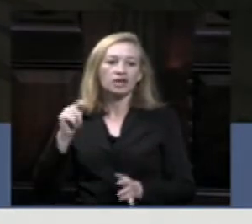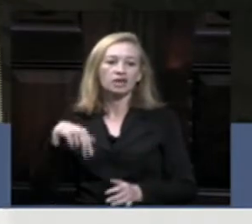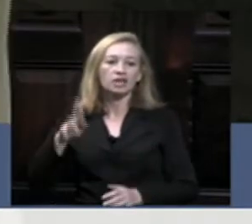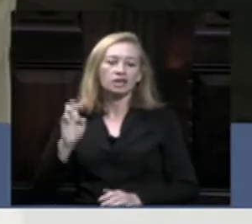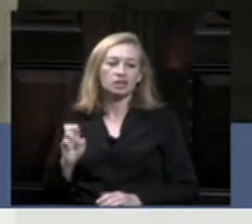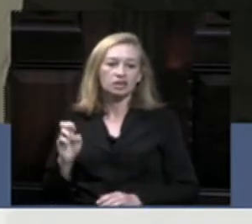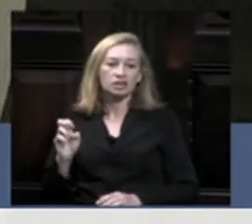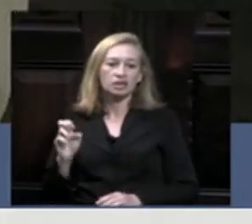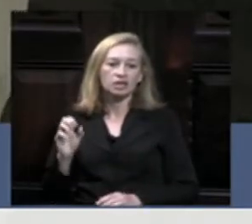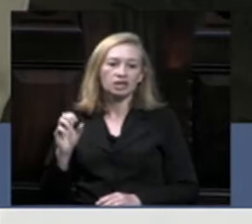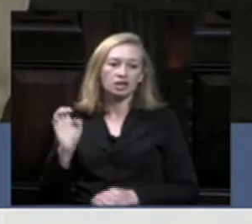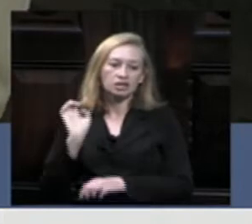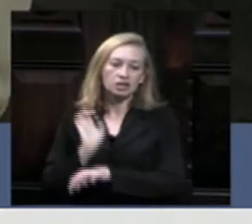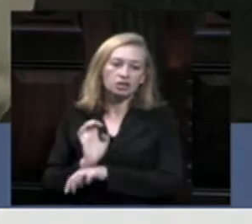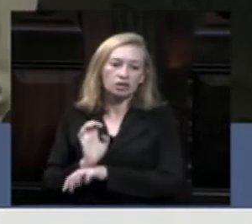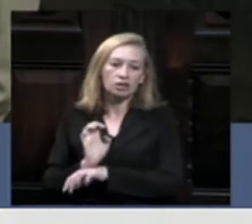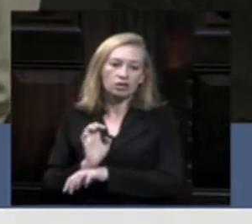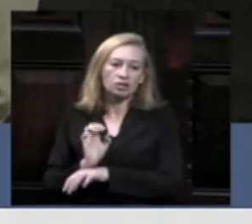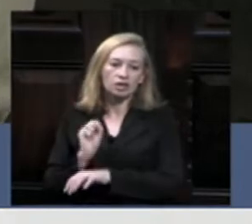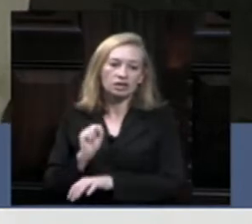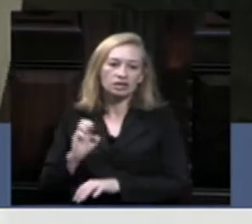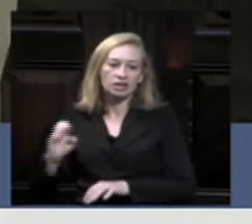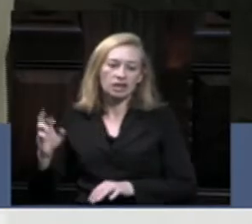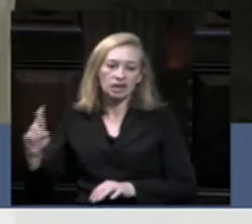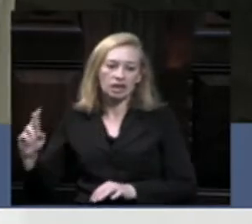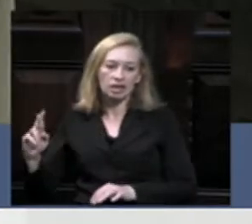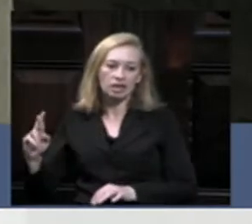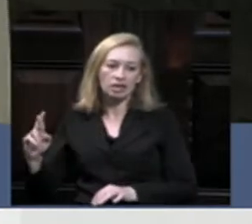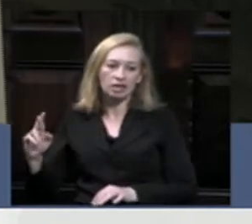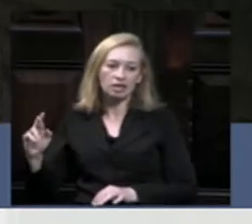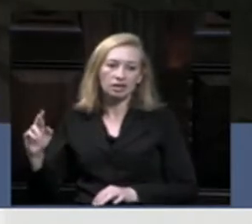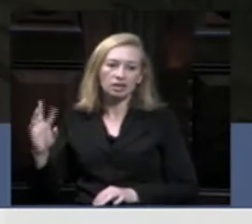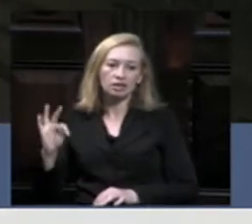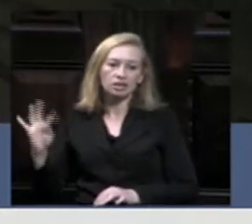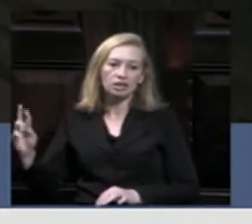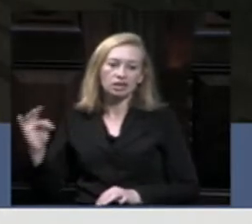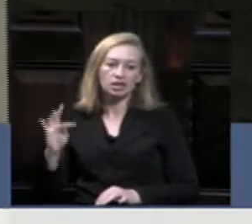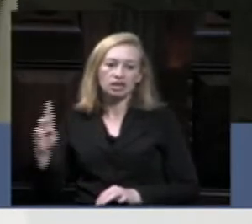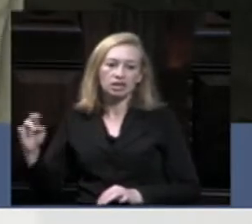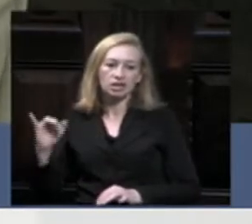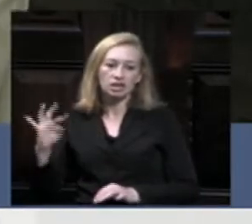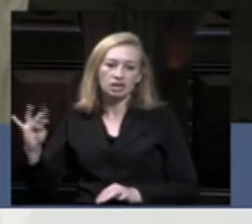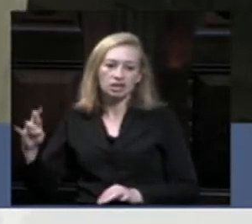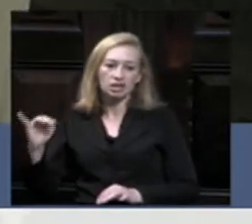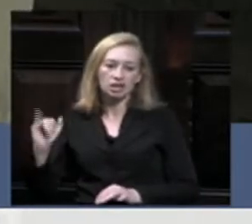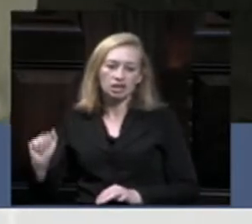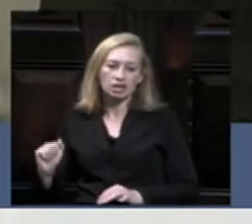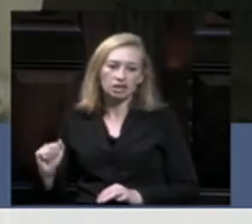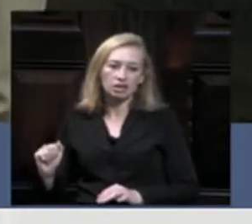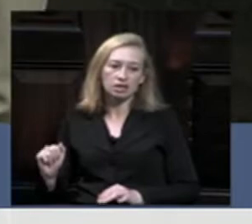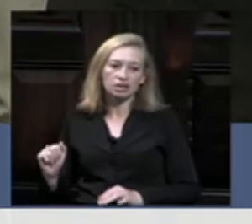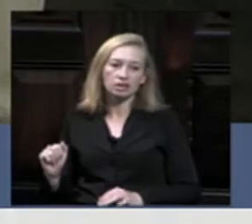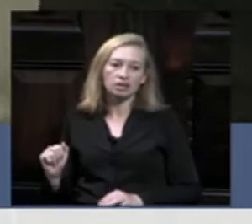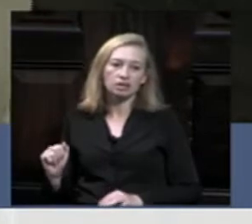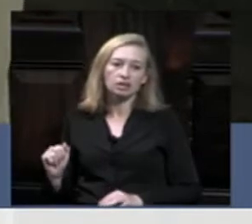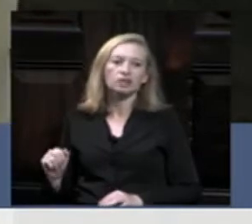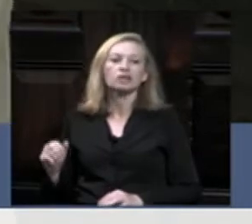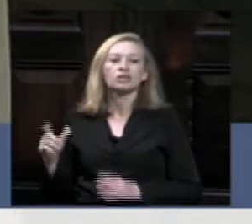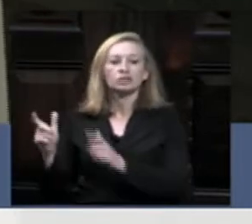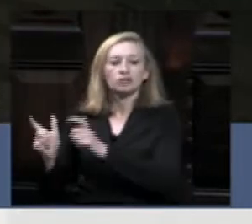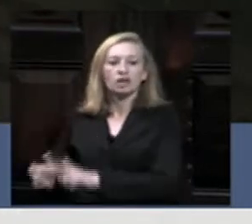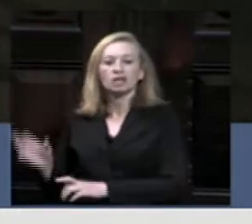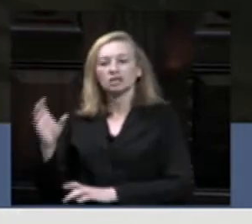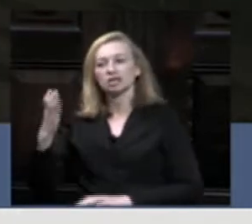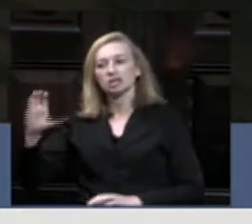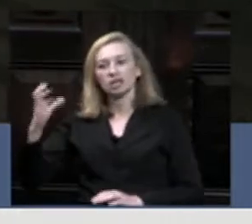Tiririca, no município de Niterói. Que essa casa, quando o deputado